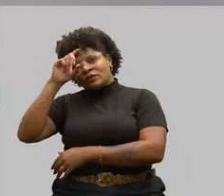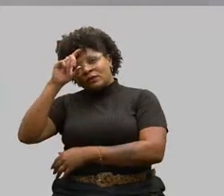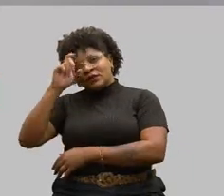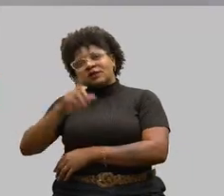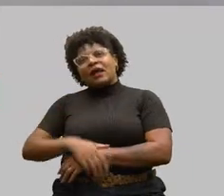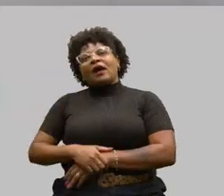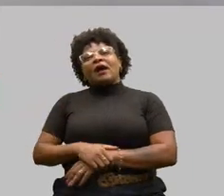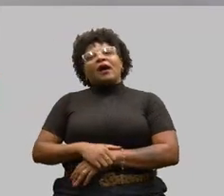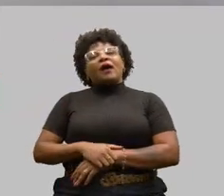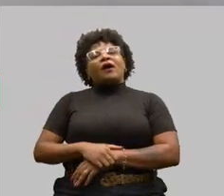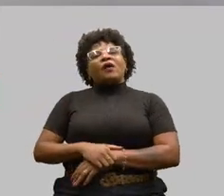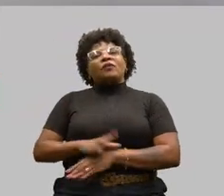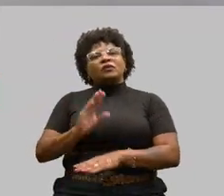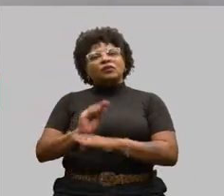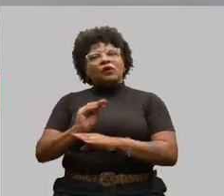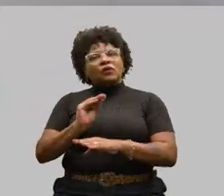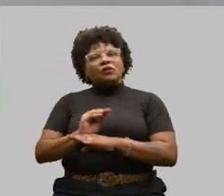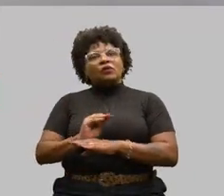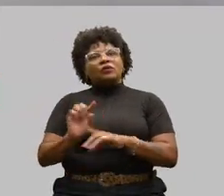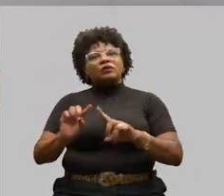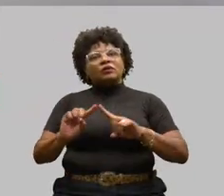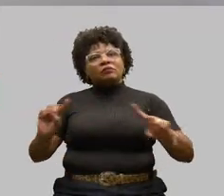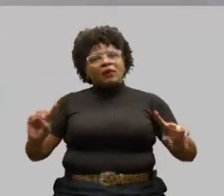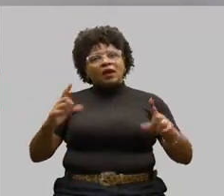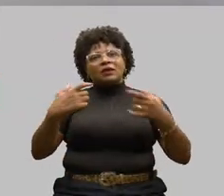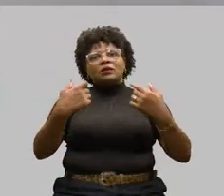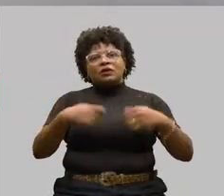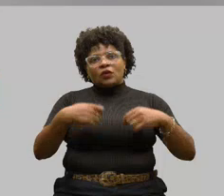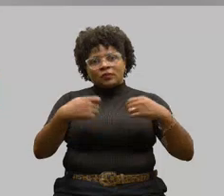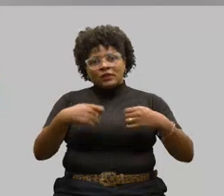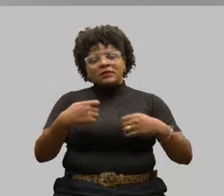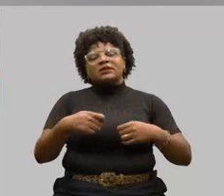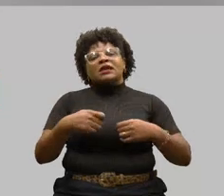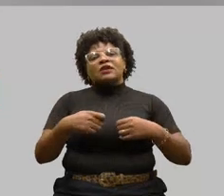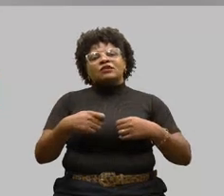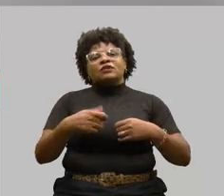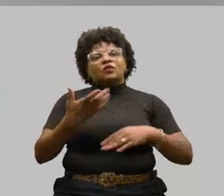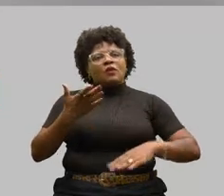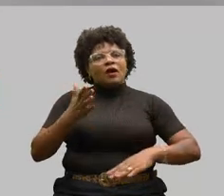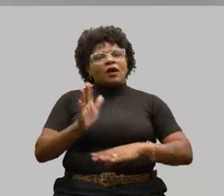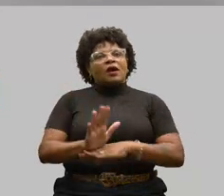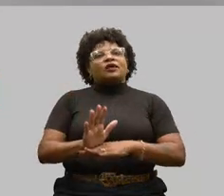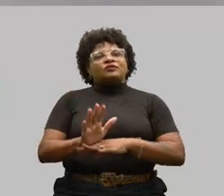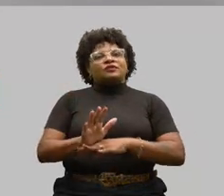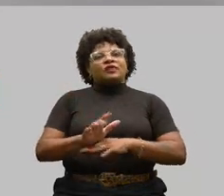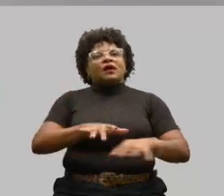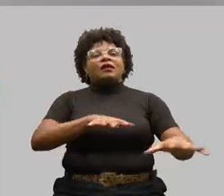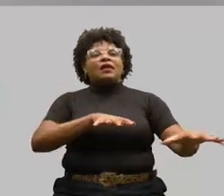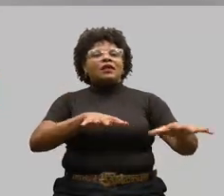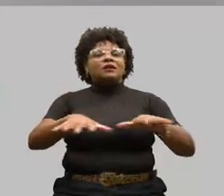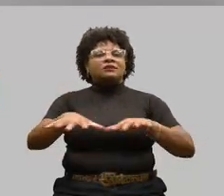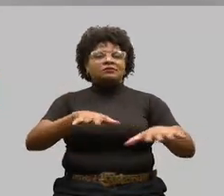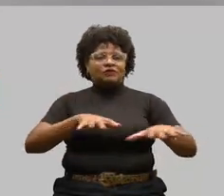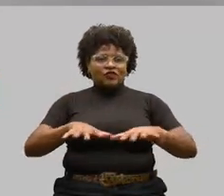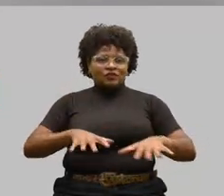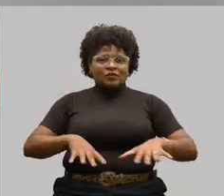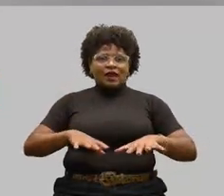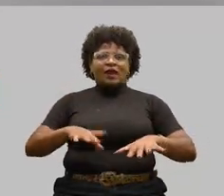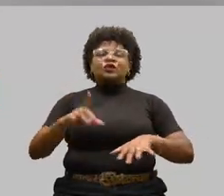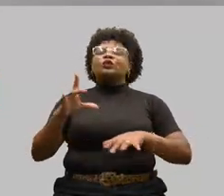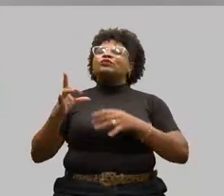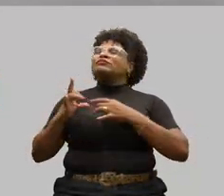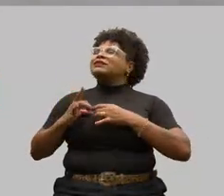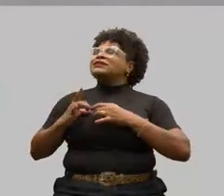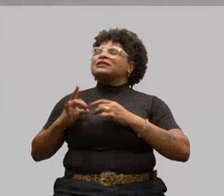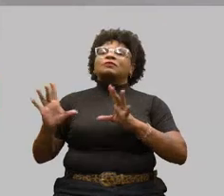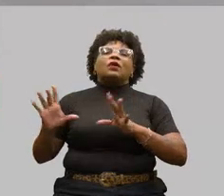voltei para cá mas eu preciso ser útil para para esse movimento aqui tenho disponibilidade estou à